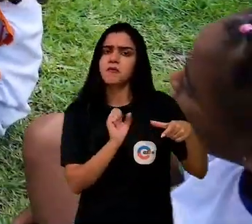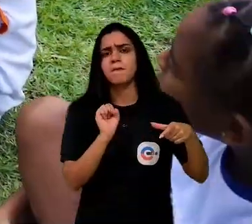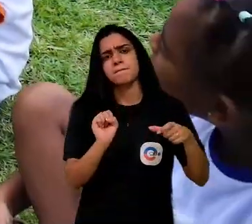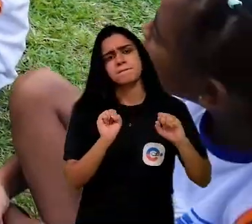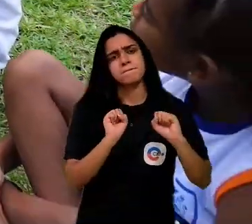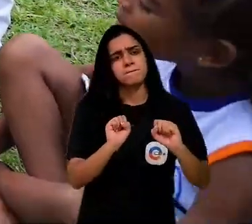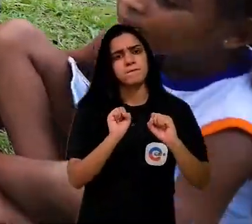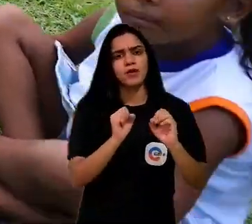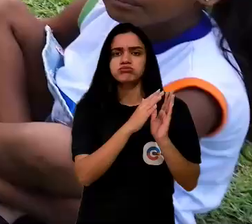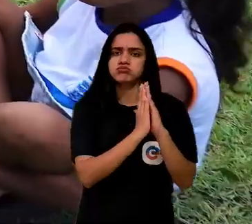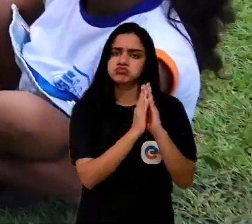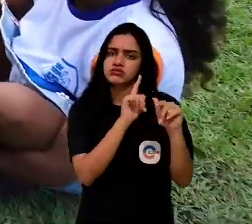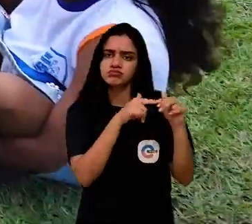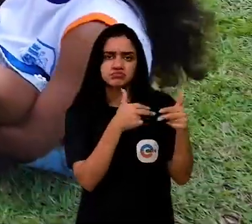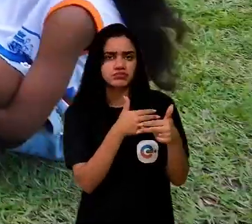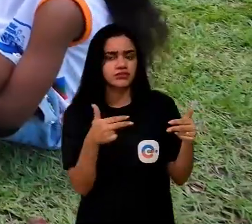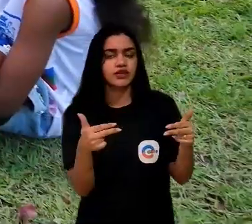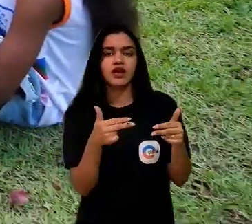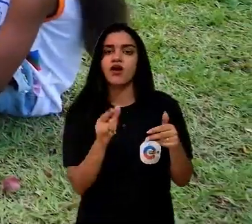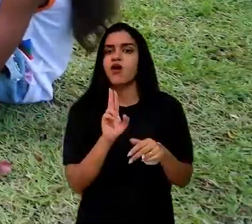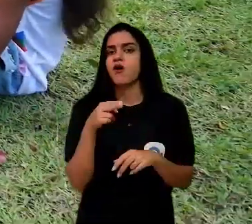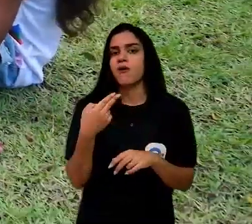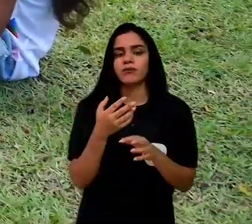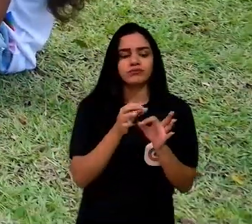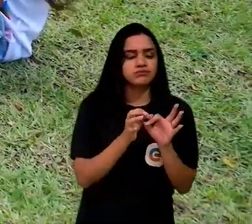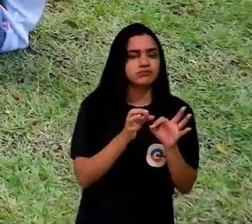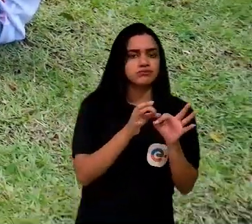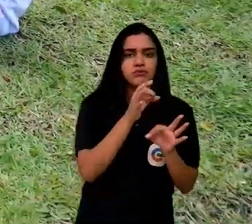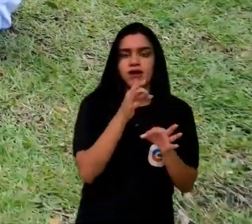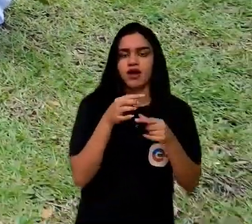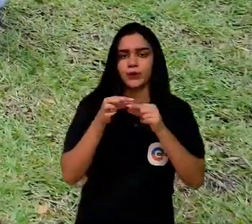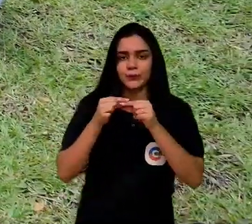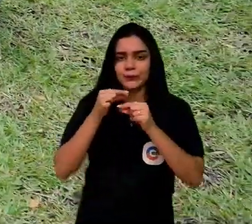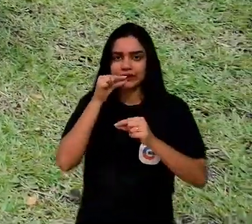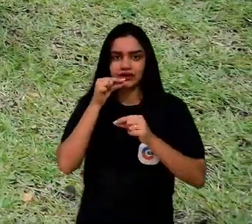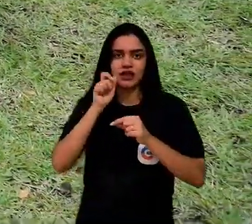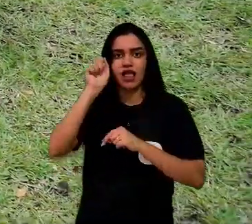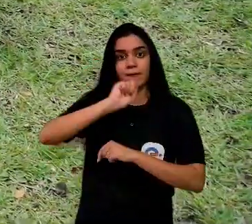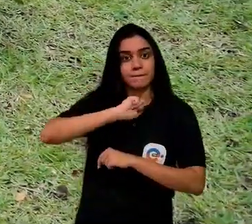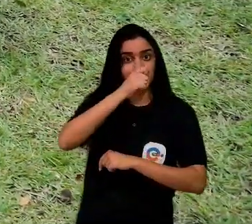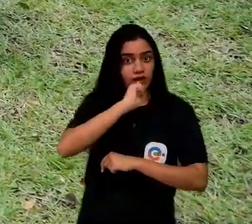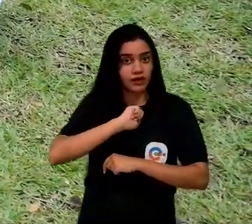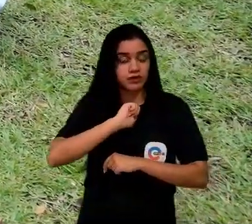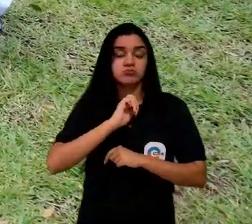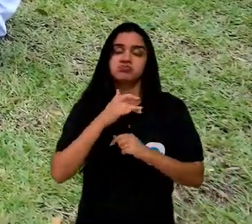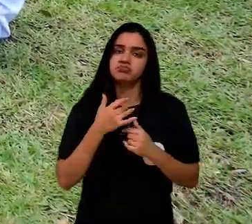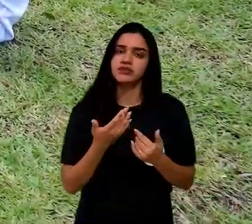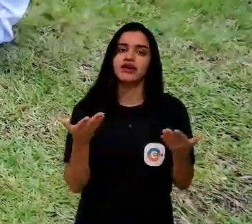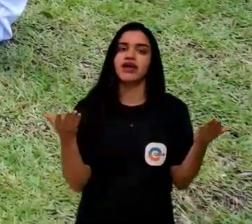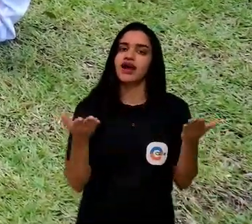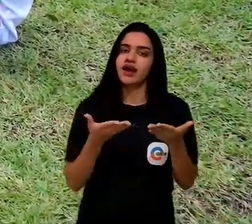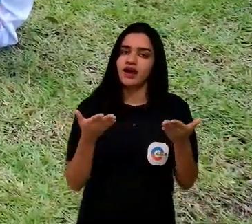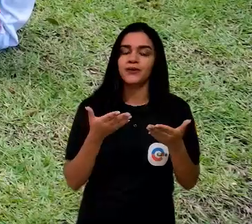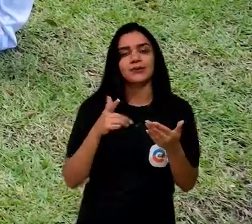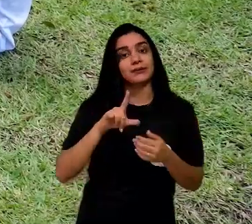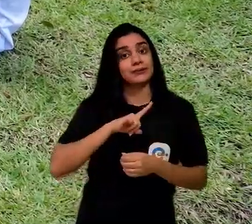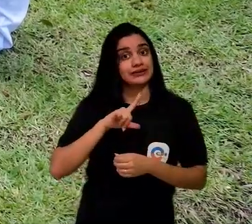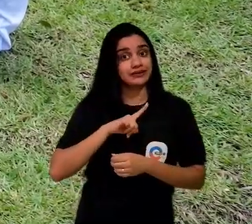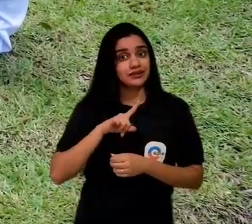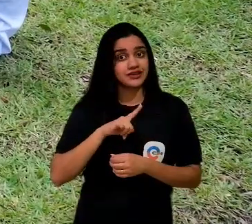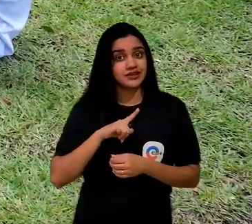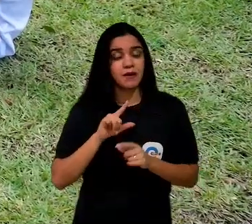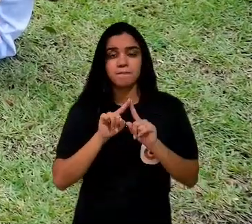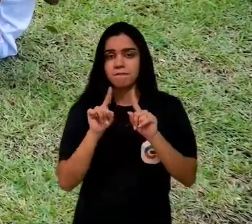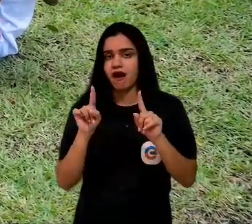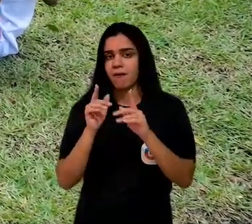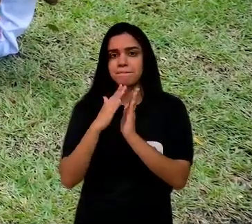ou uma pedrinha, ou um palito de picolé, tá bom? Aí, ó, vou botar a tampinha porque era o que eu tinha, tá bom? Eu não tenho boneco em